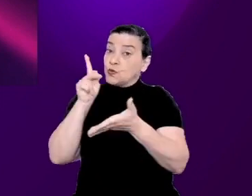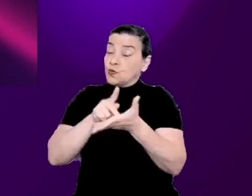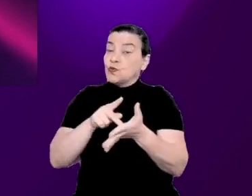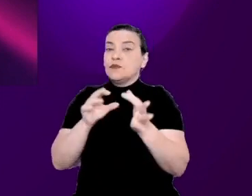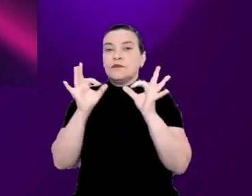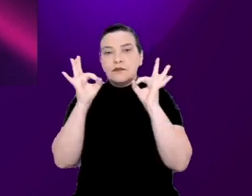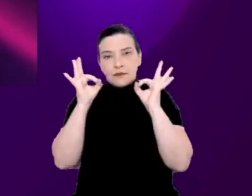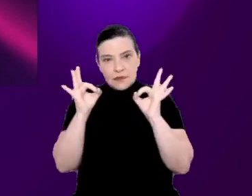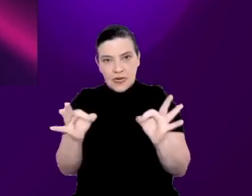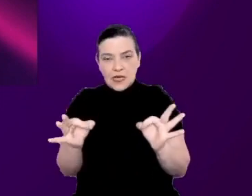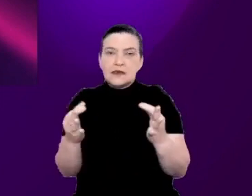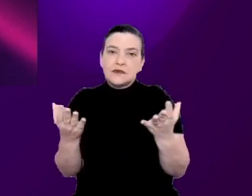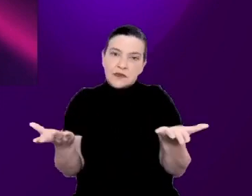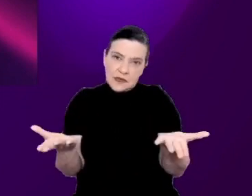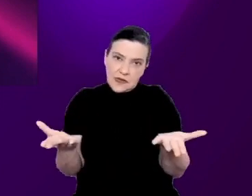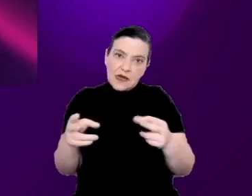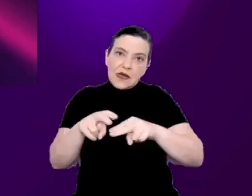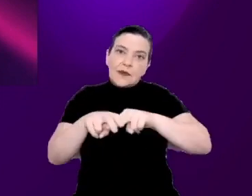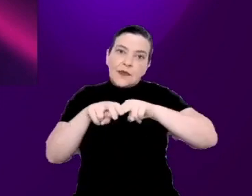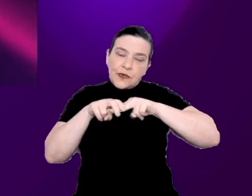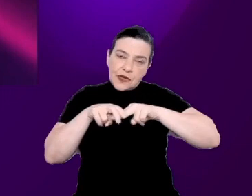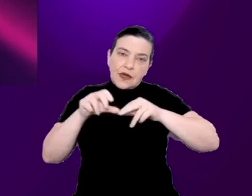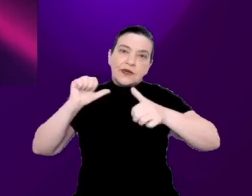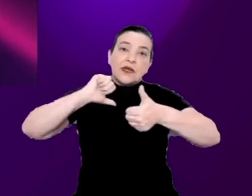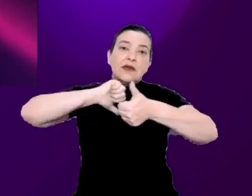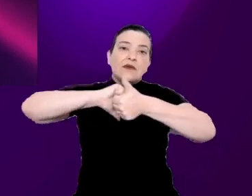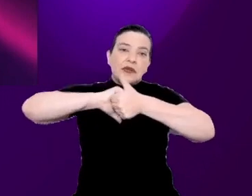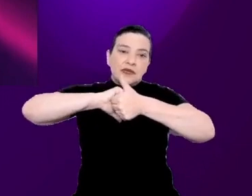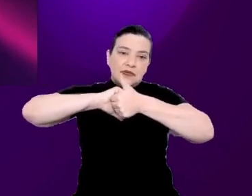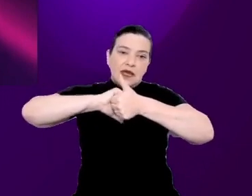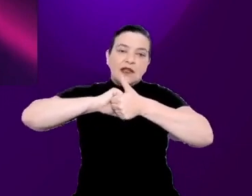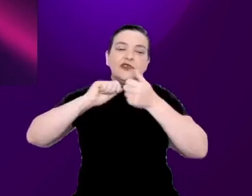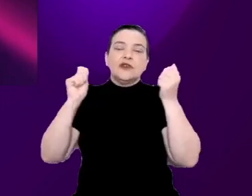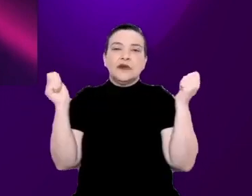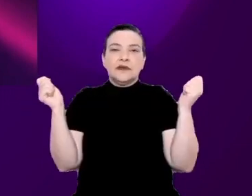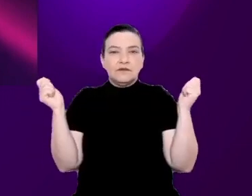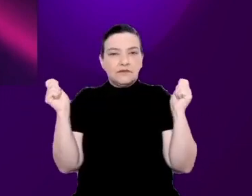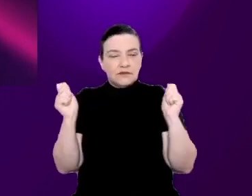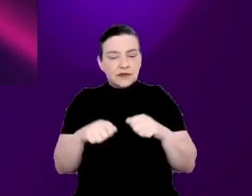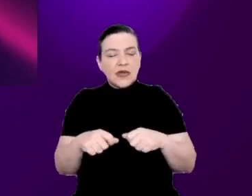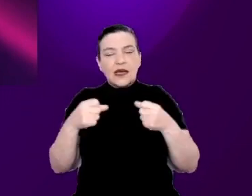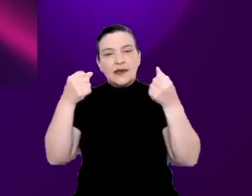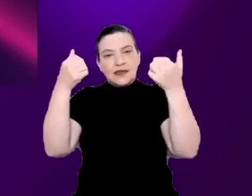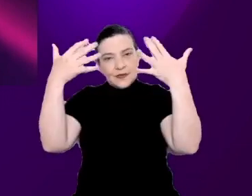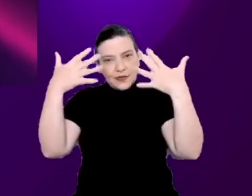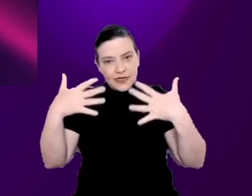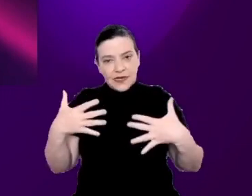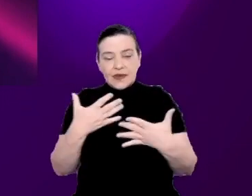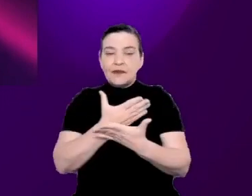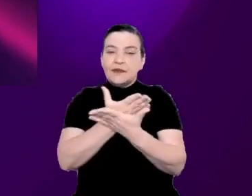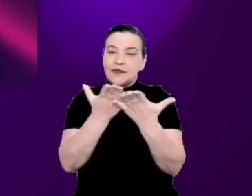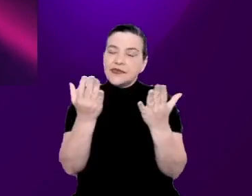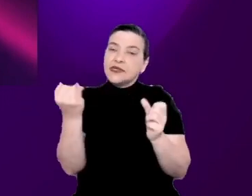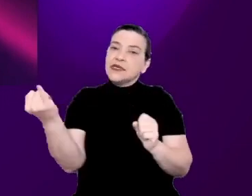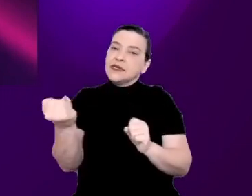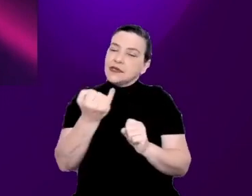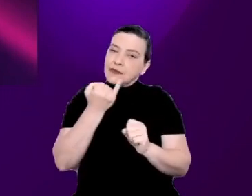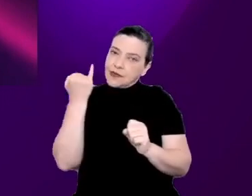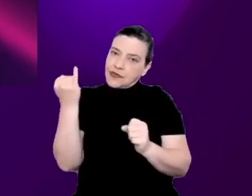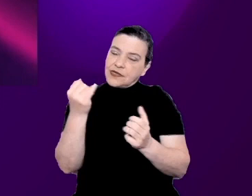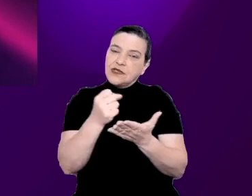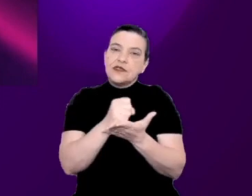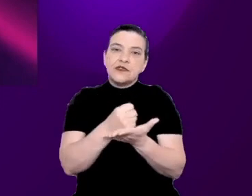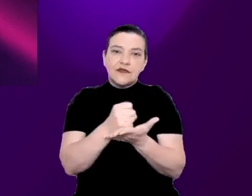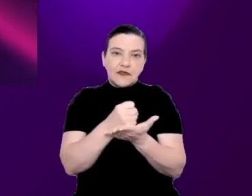e através de indicadores de qualidade, aí a gente já consegue explicar para vocês a importância desse farmacêutico